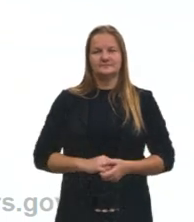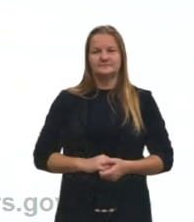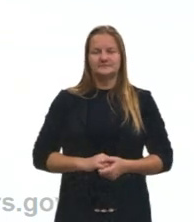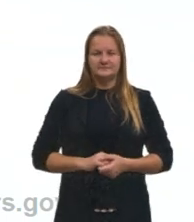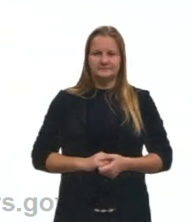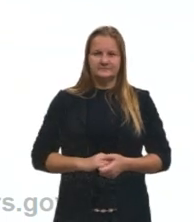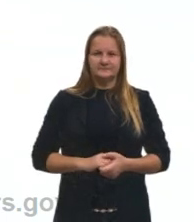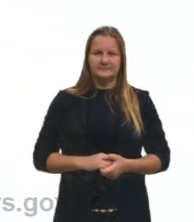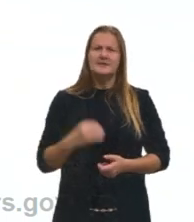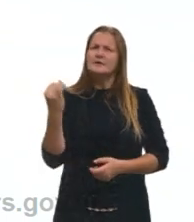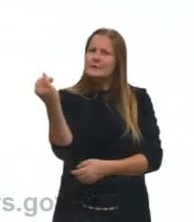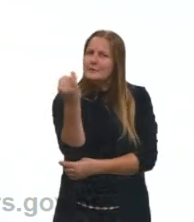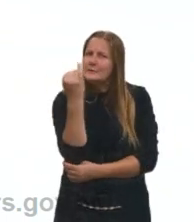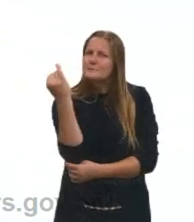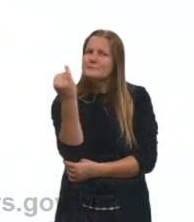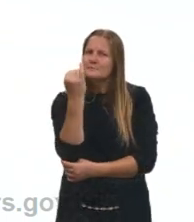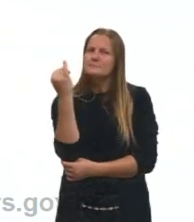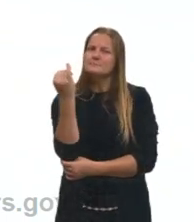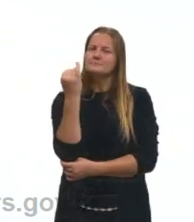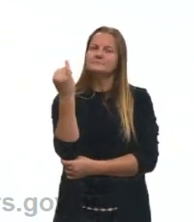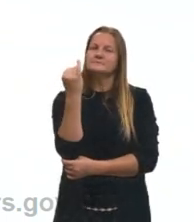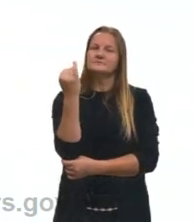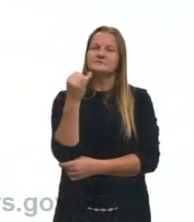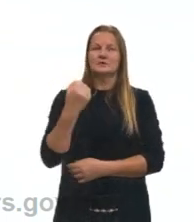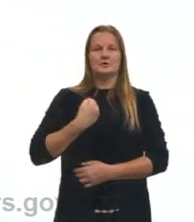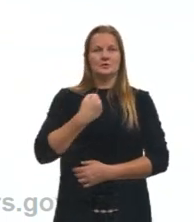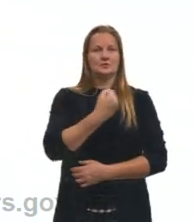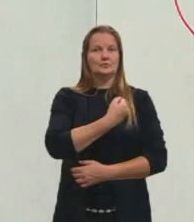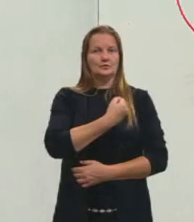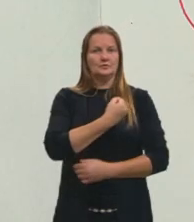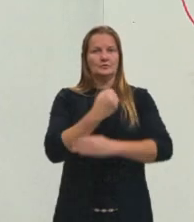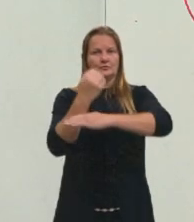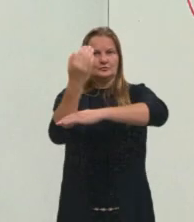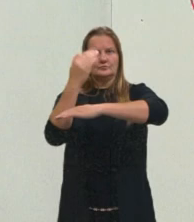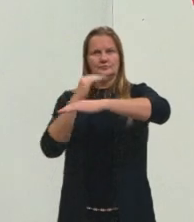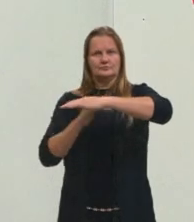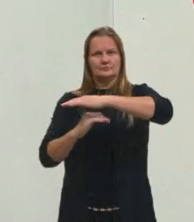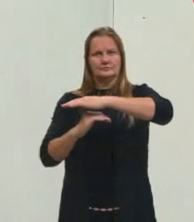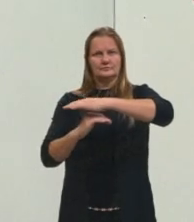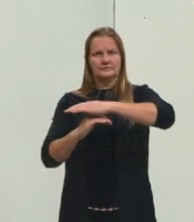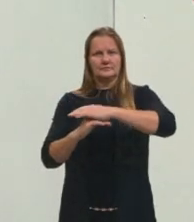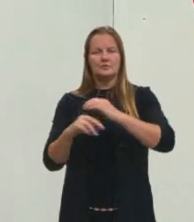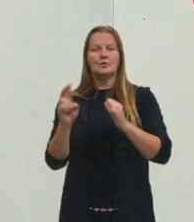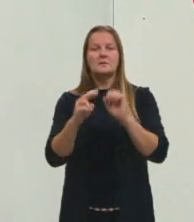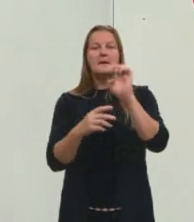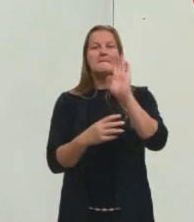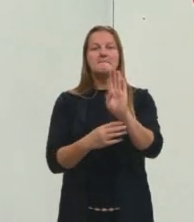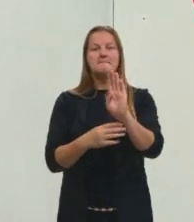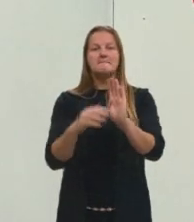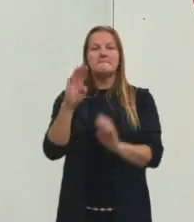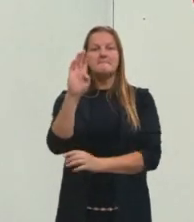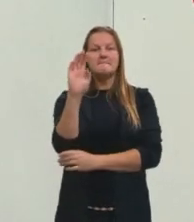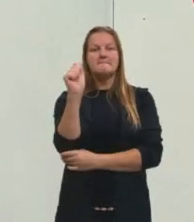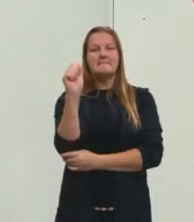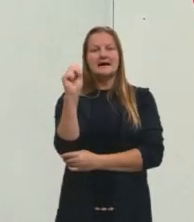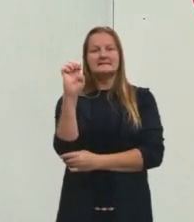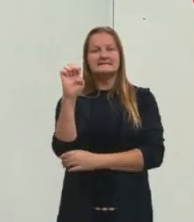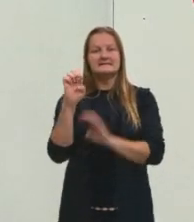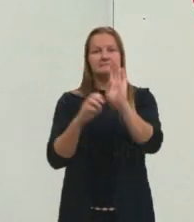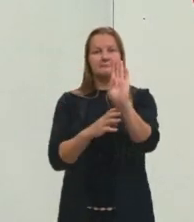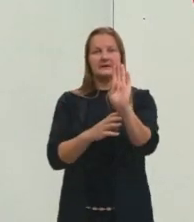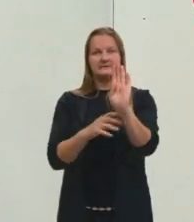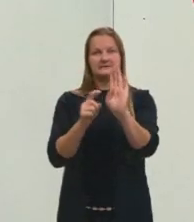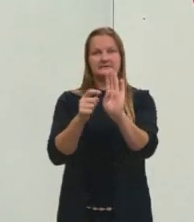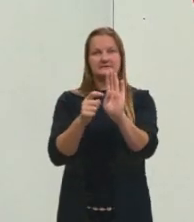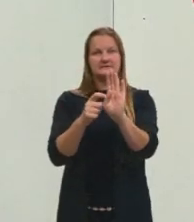uma coisa importante né é esse número aqui debaixo e a gente chama ele de base e esse número aqui de